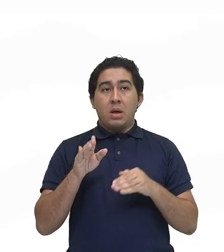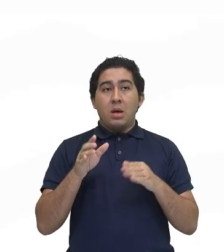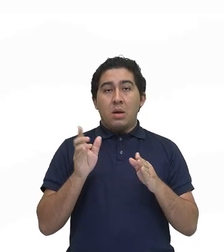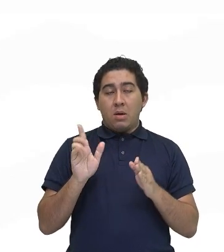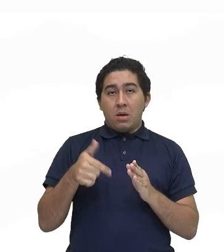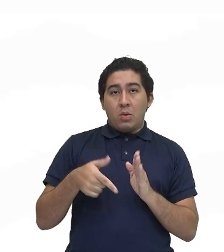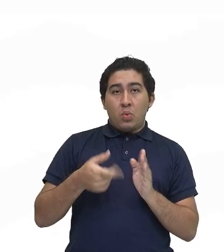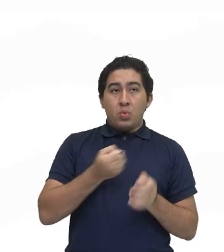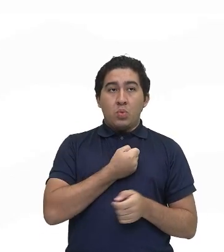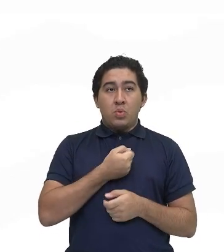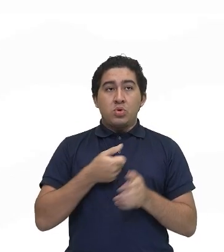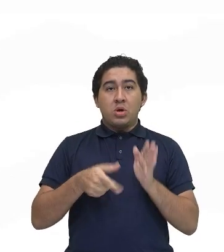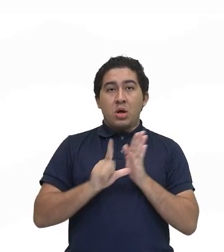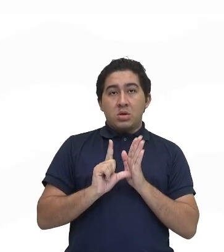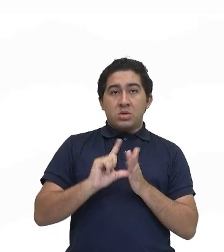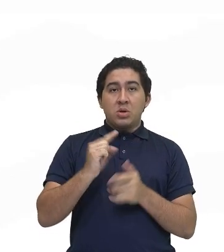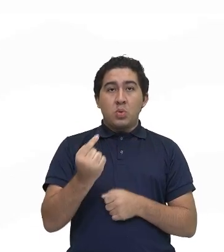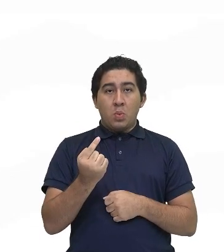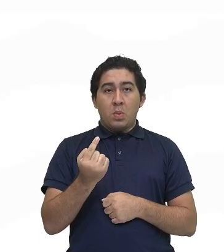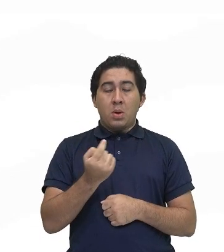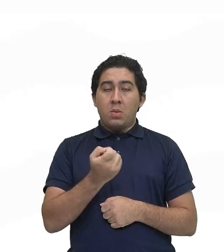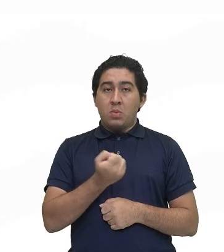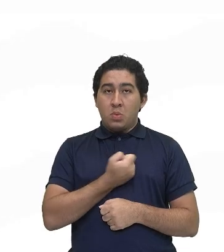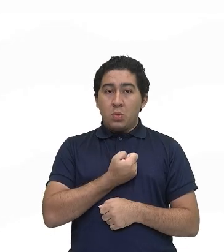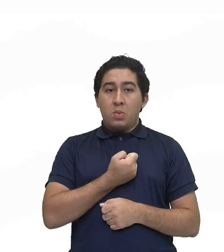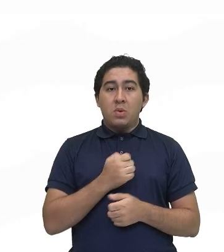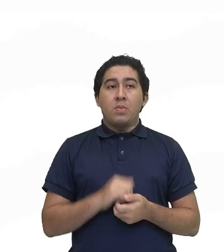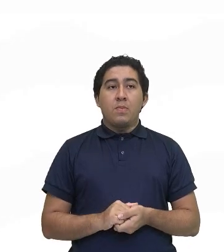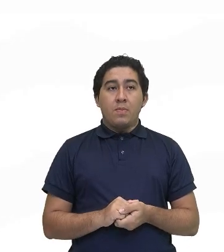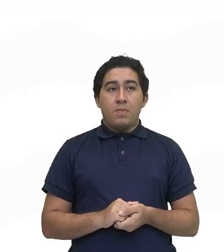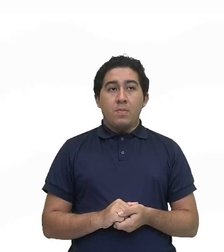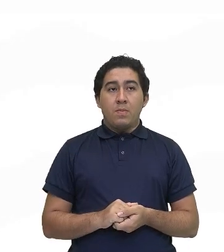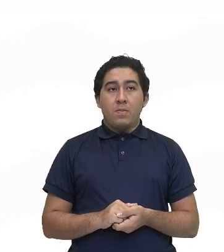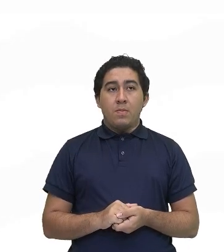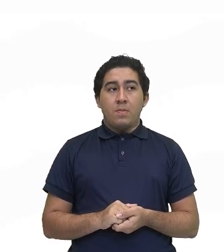unidade. Aí aqui, ó, nós temos este valor,